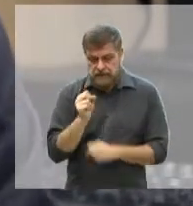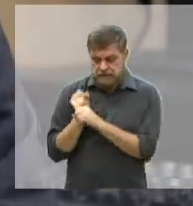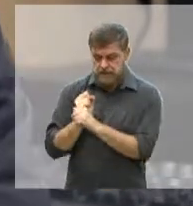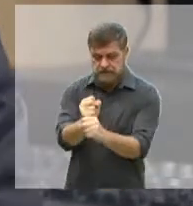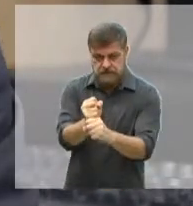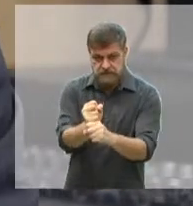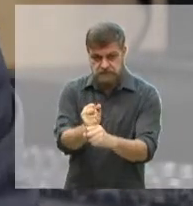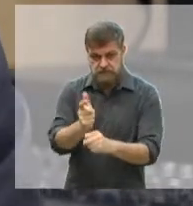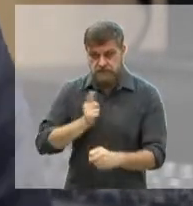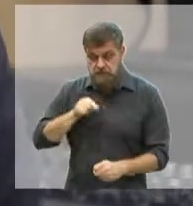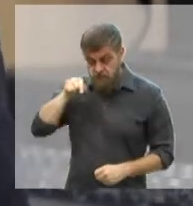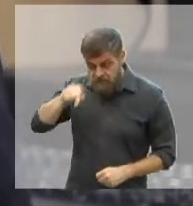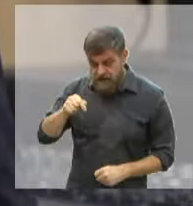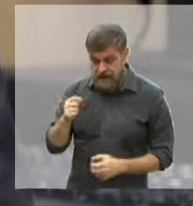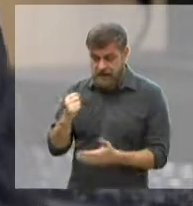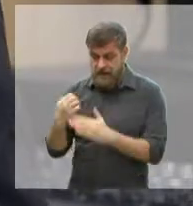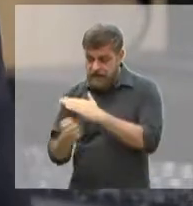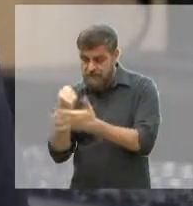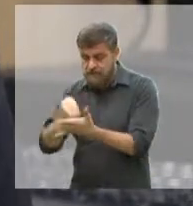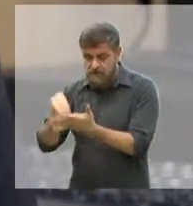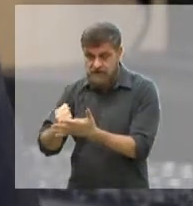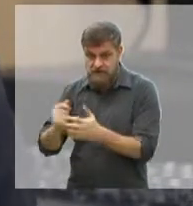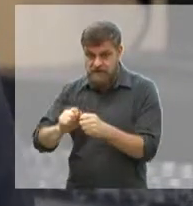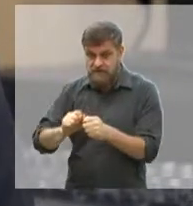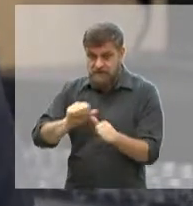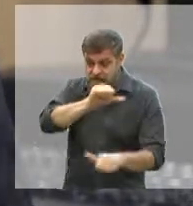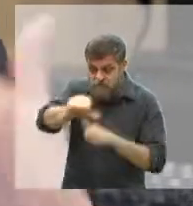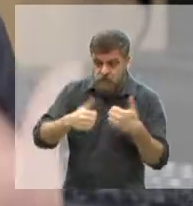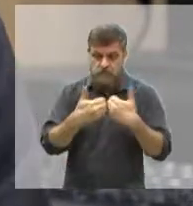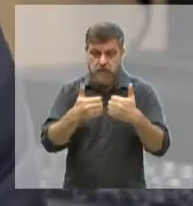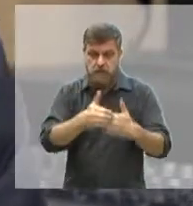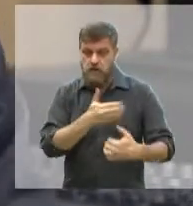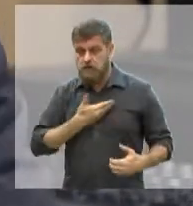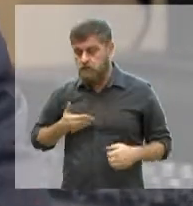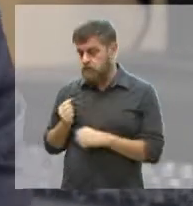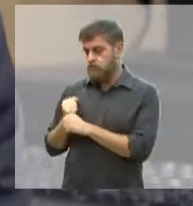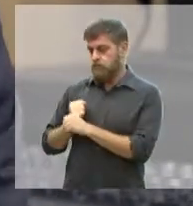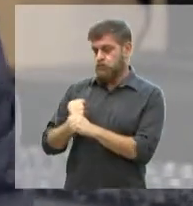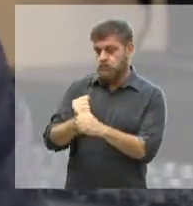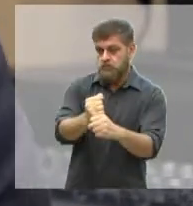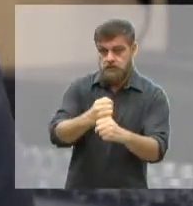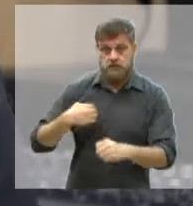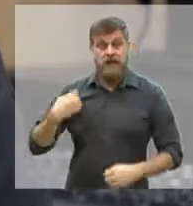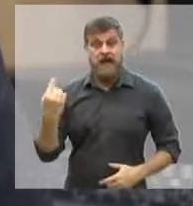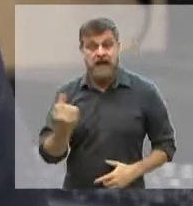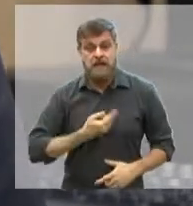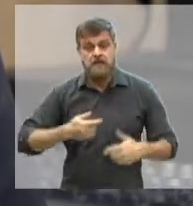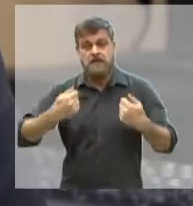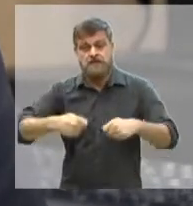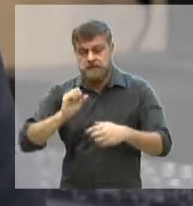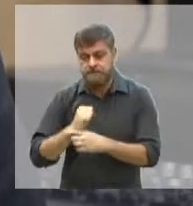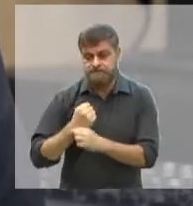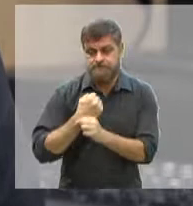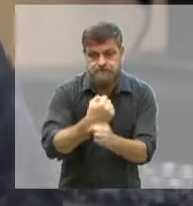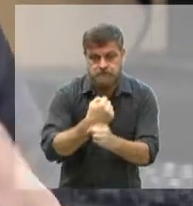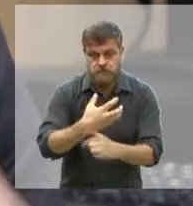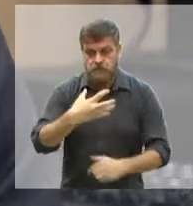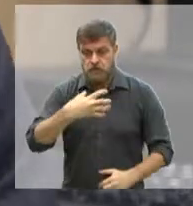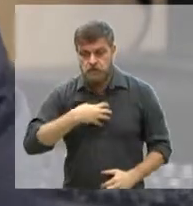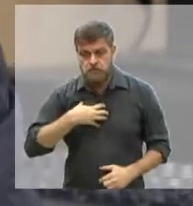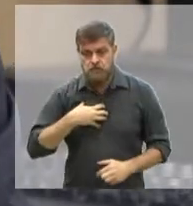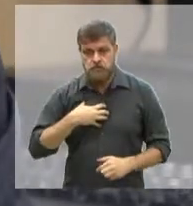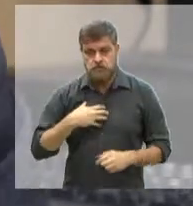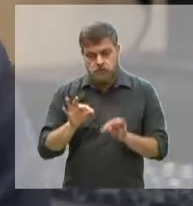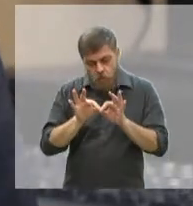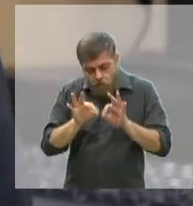bocado de tempo e vai implicar no desenho do transporte público municipal por muitos anos. E a gente precisa garantir que isso vai ser feito de forma